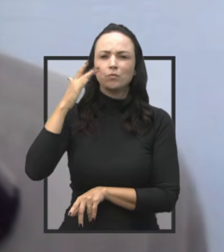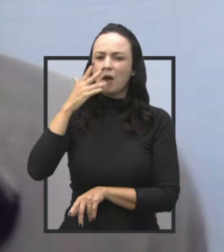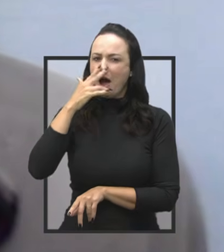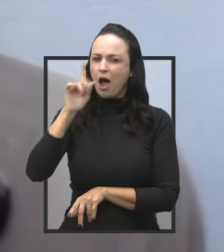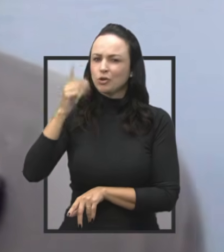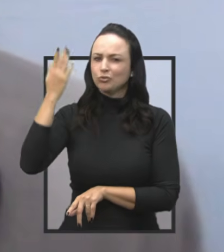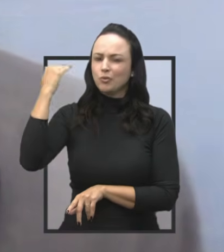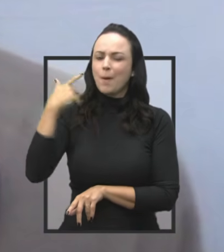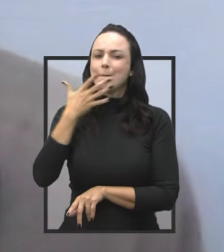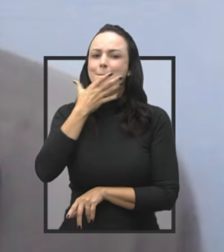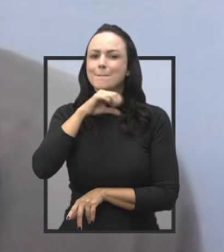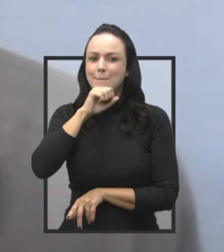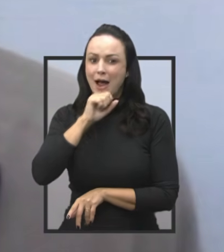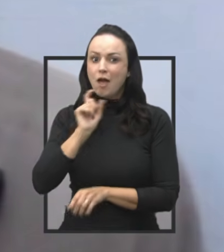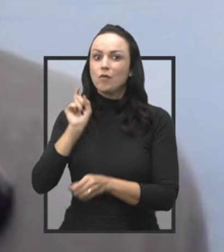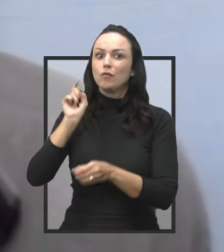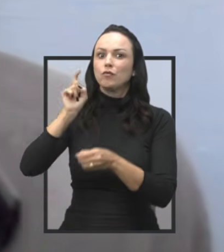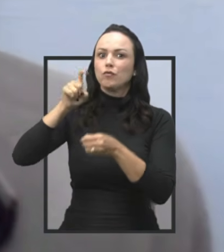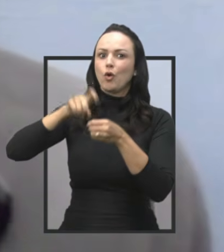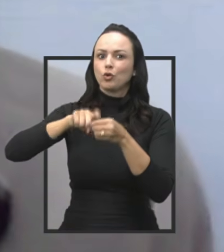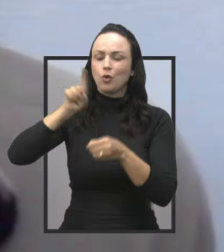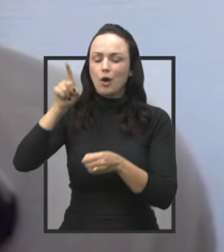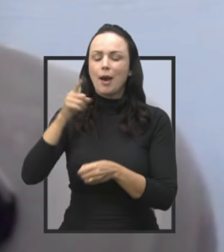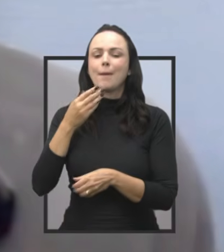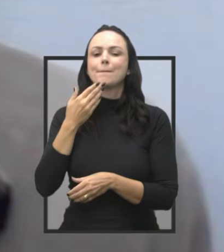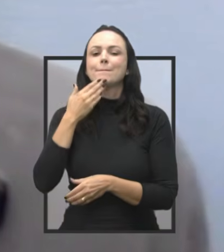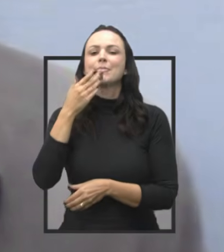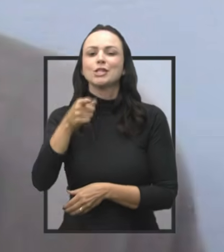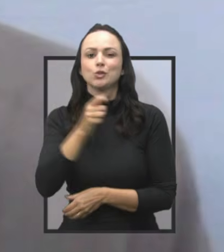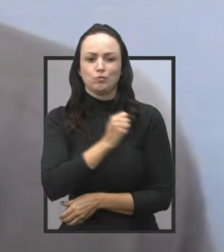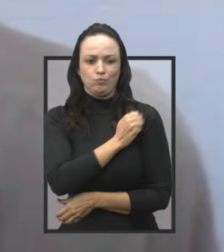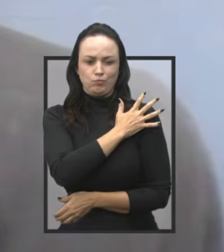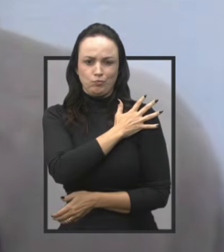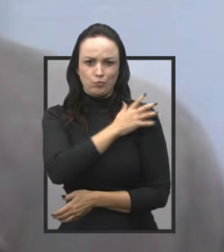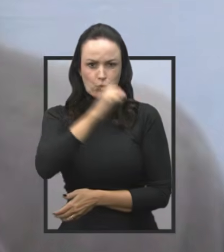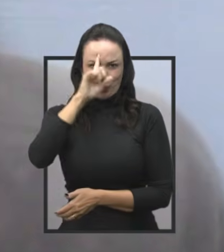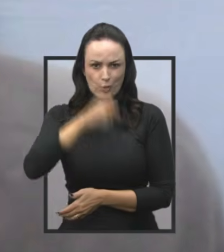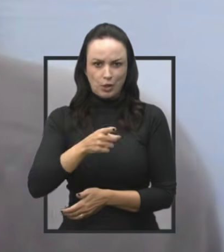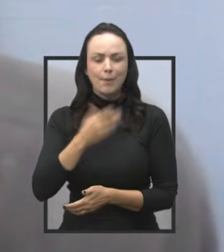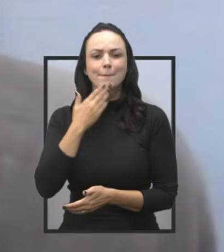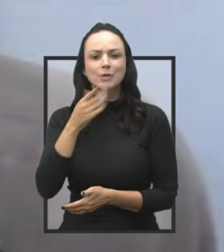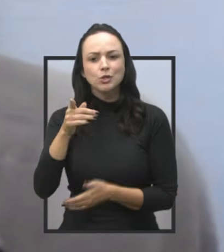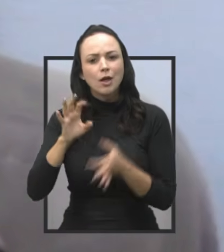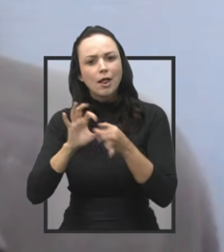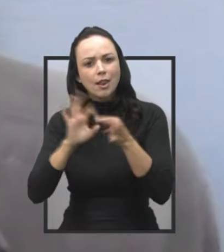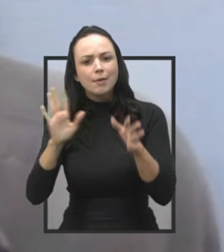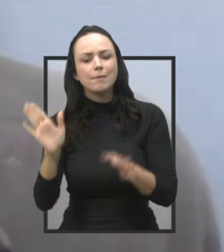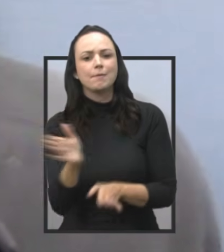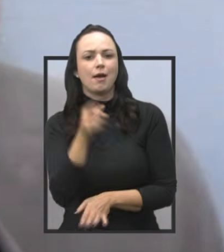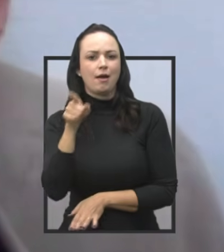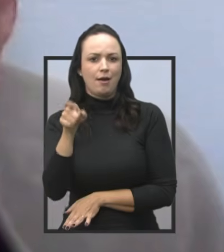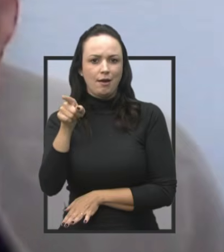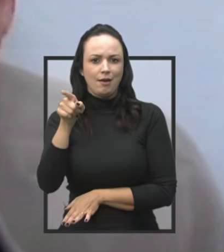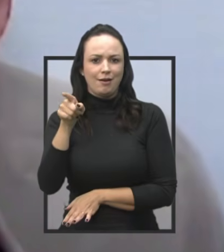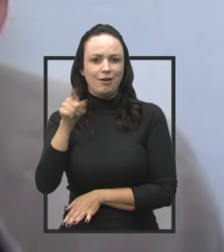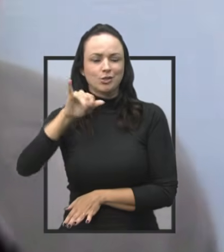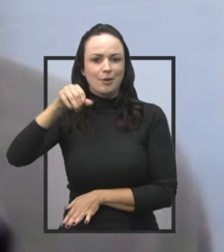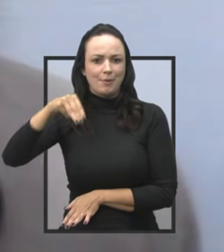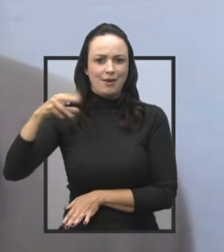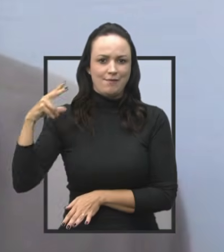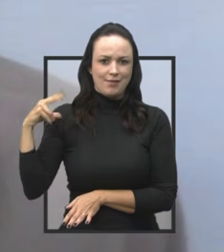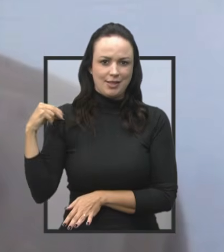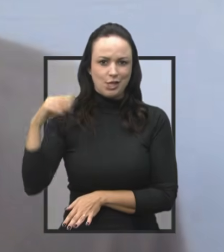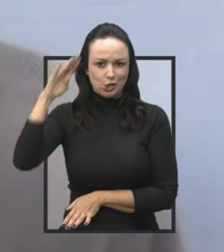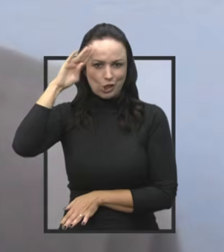meu pai depois voltou a falar com o comandante para liberar ele do